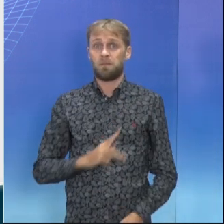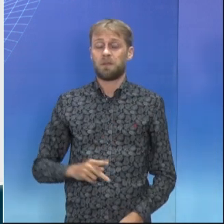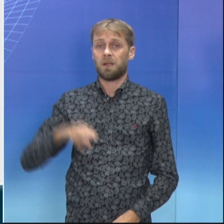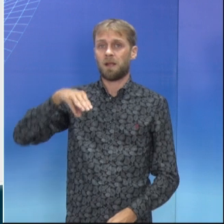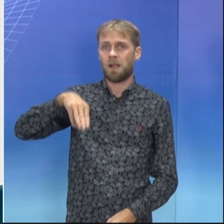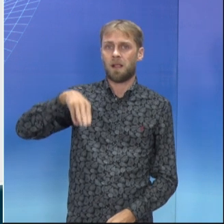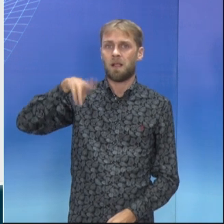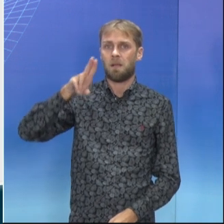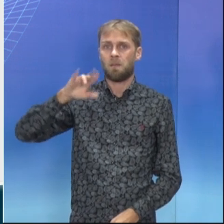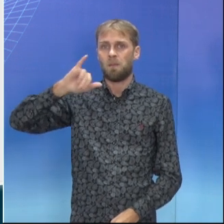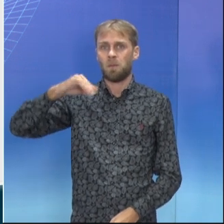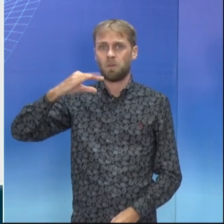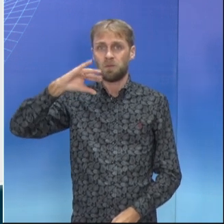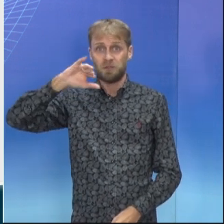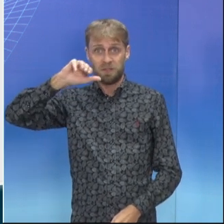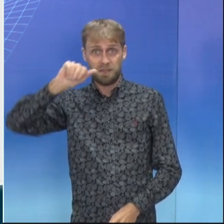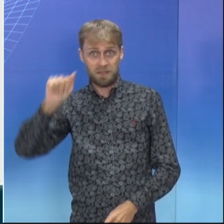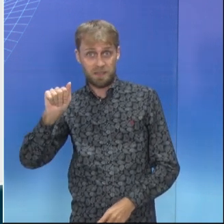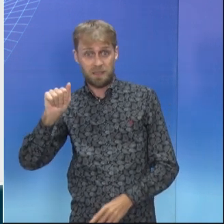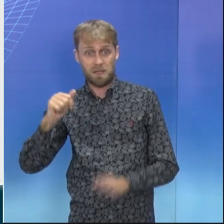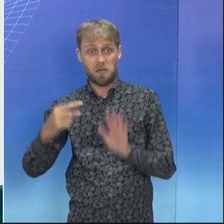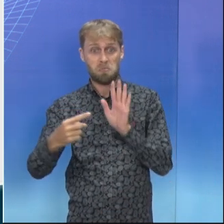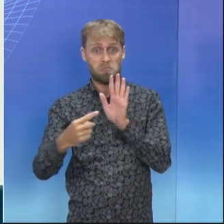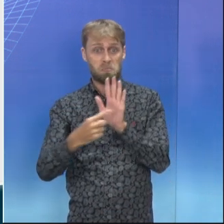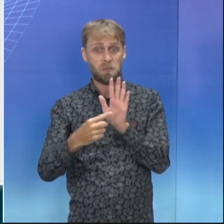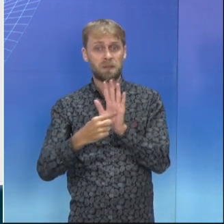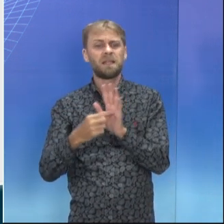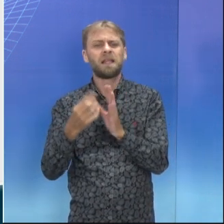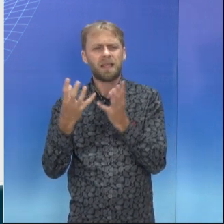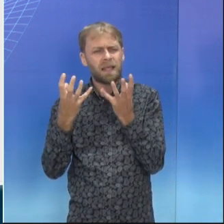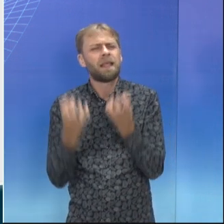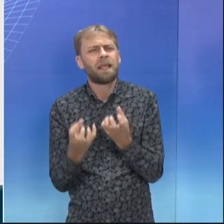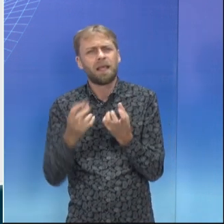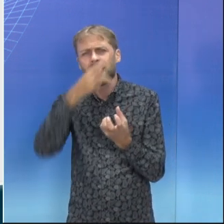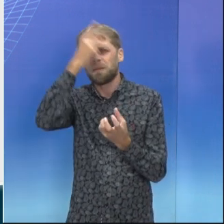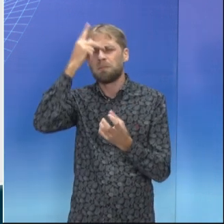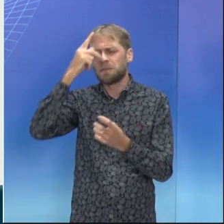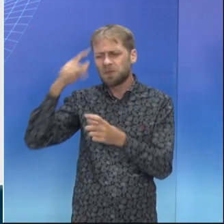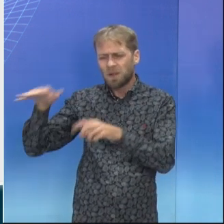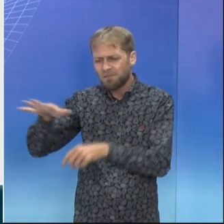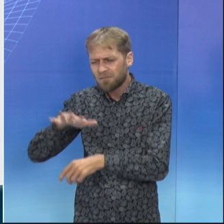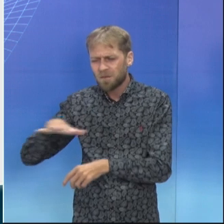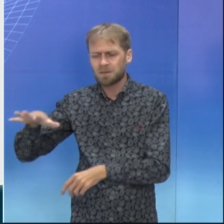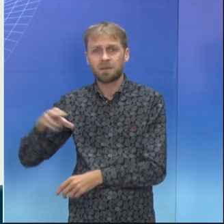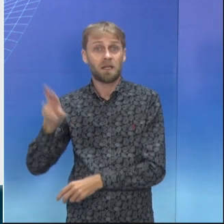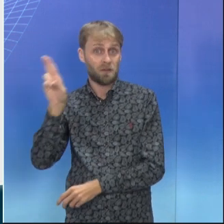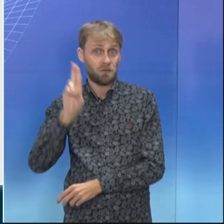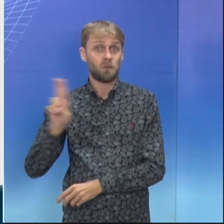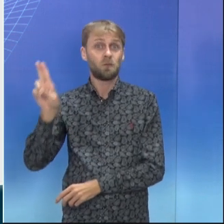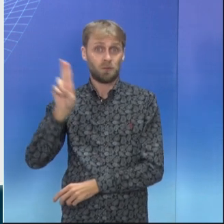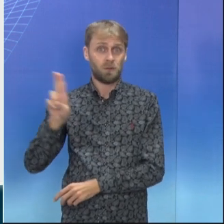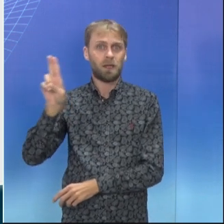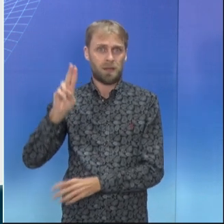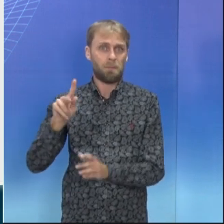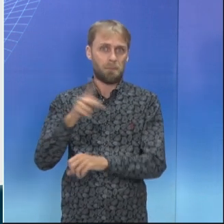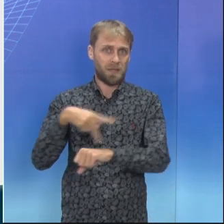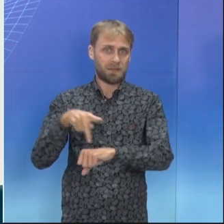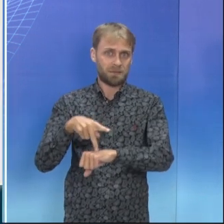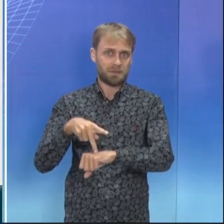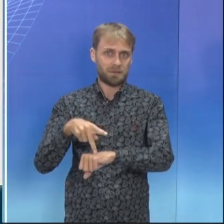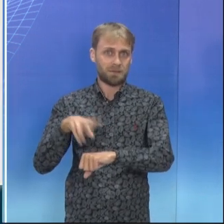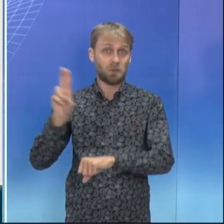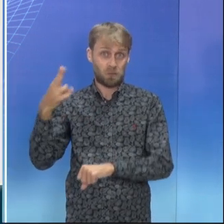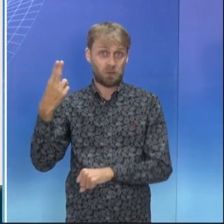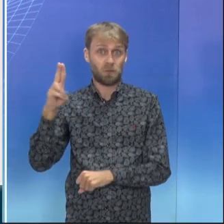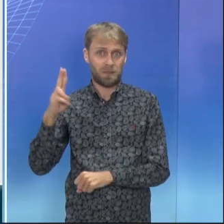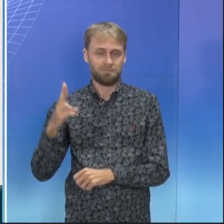então presidente Mujica expressa o desejo que os cidadãos que vivem no Uruguai. Então, no enunciado,